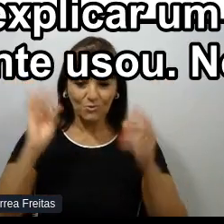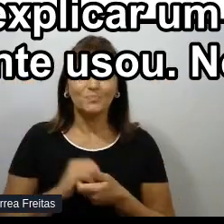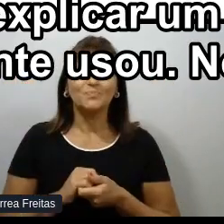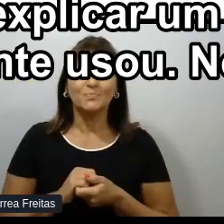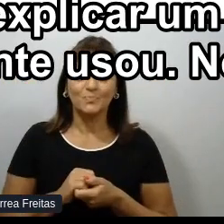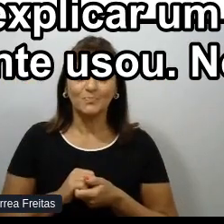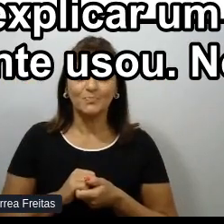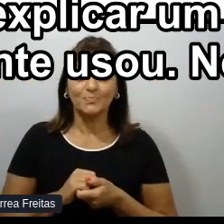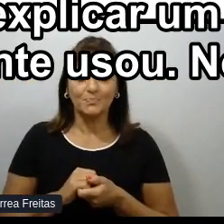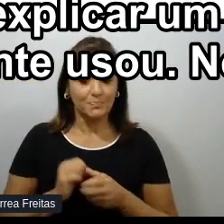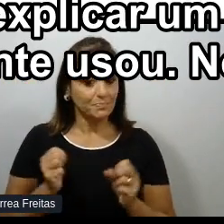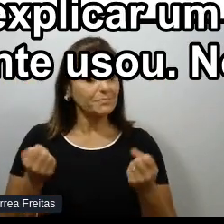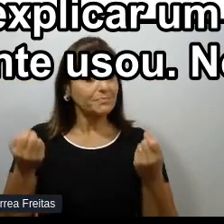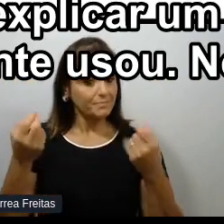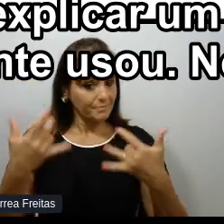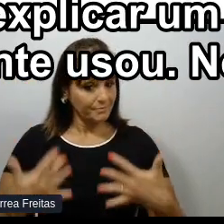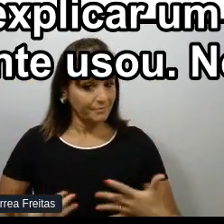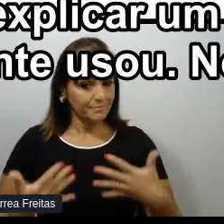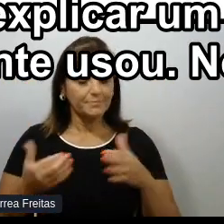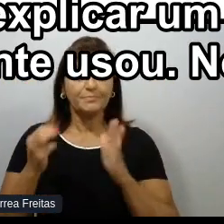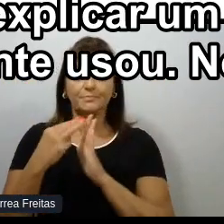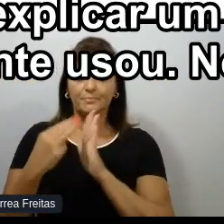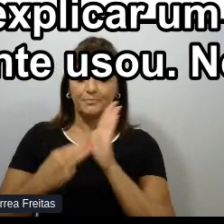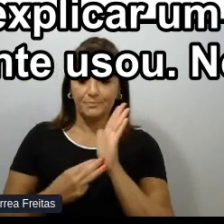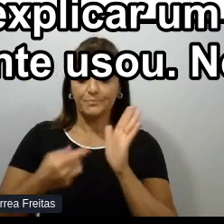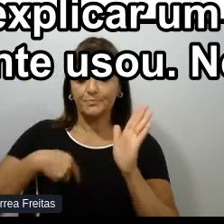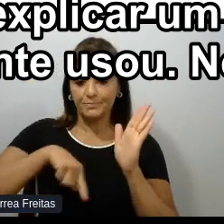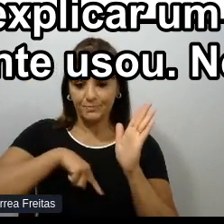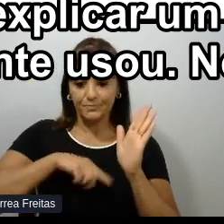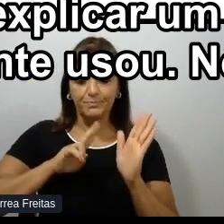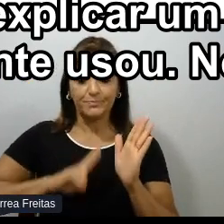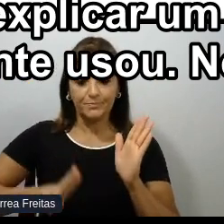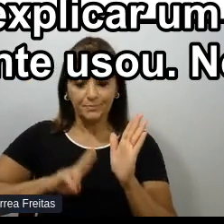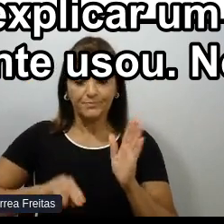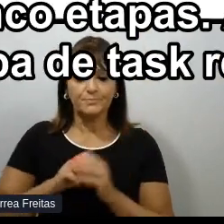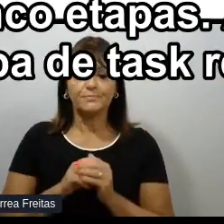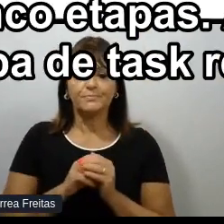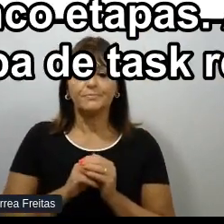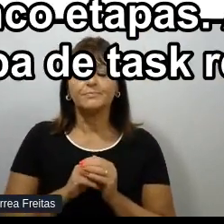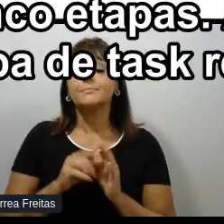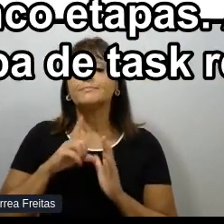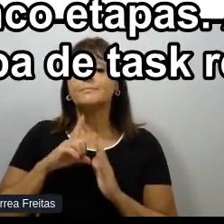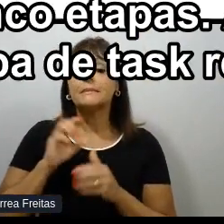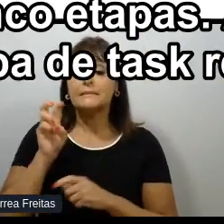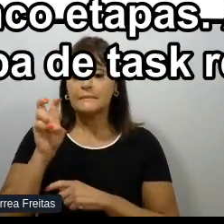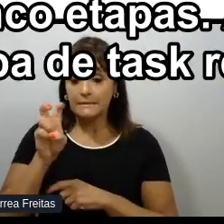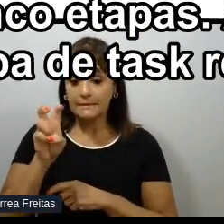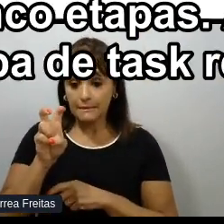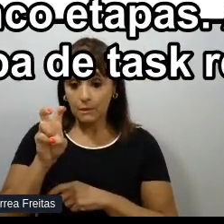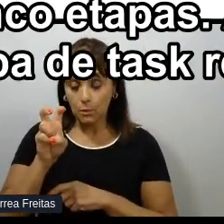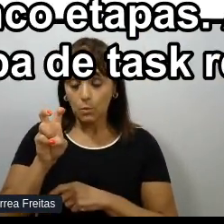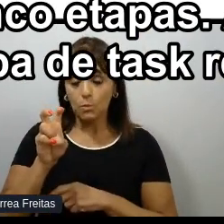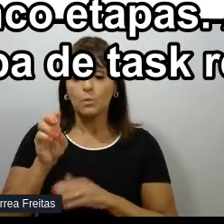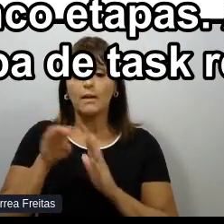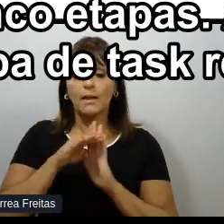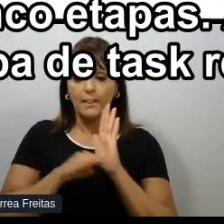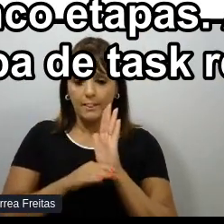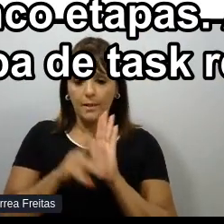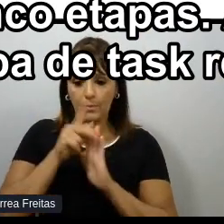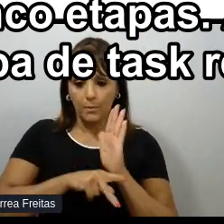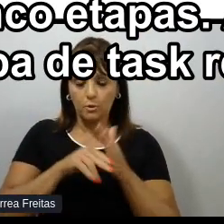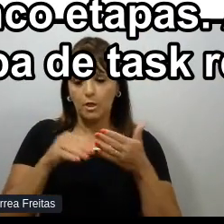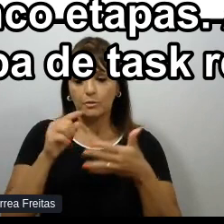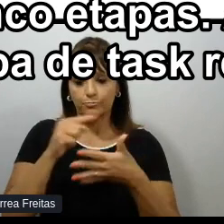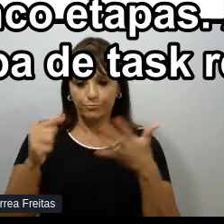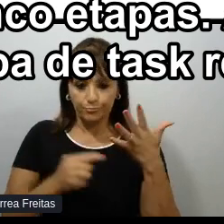a gente fez um questionário online. Nele a gente conseguiu alcançar mais de 250 respondentes na faixa